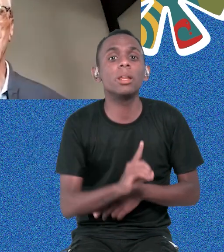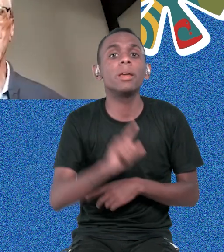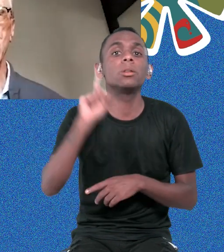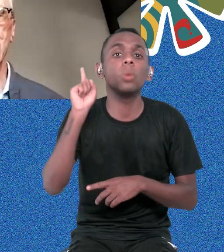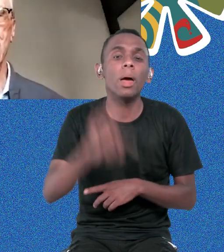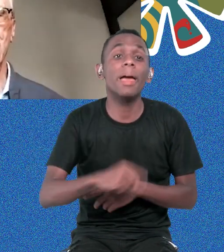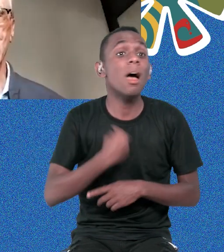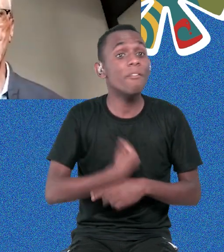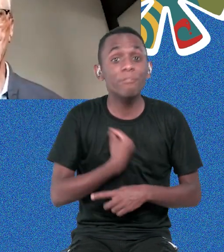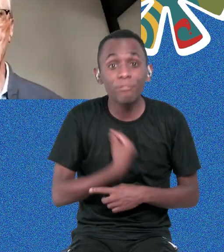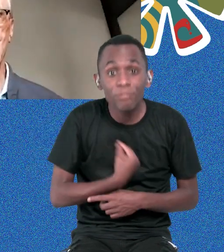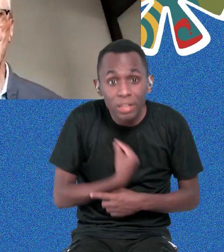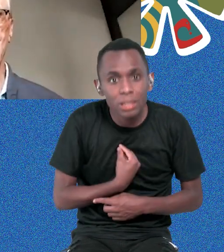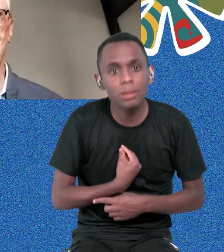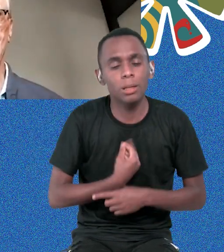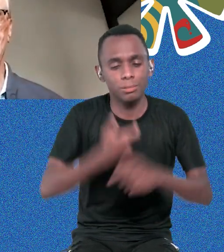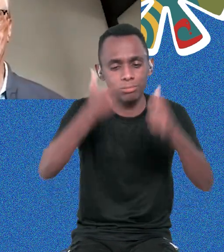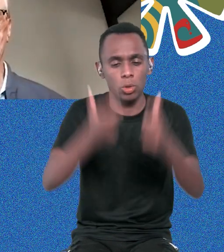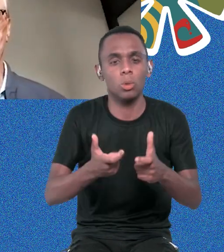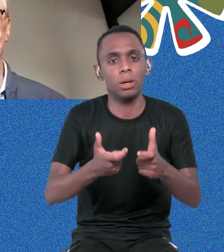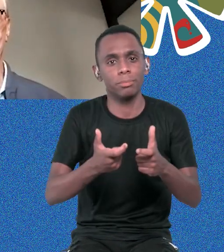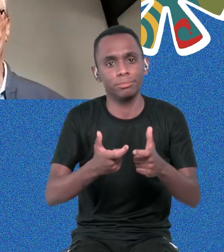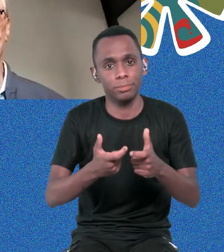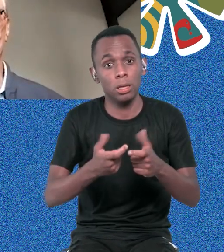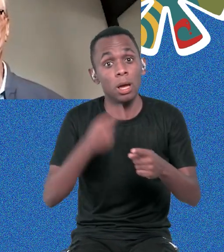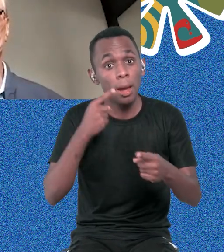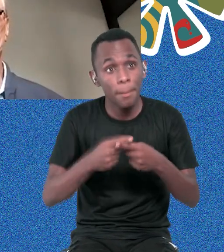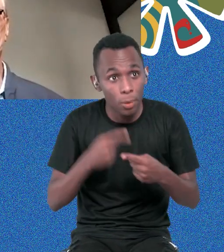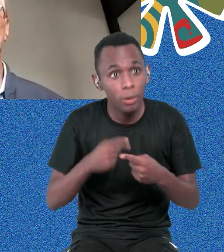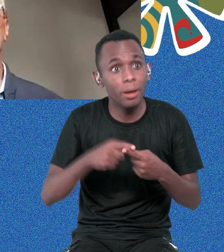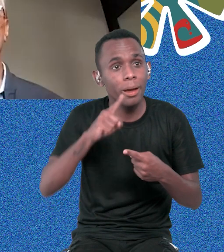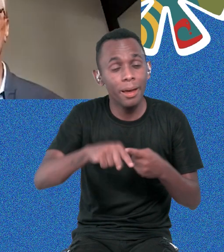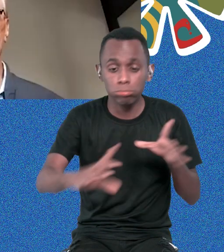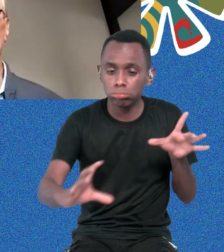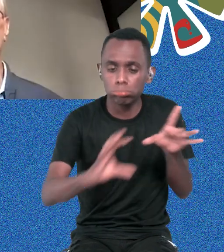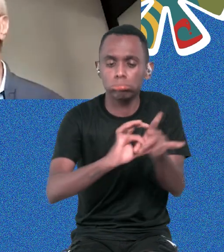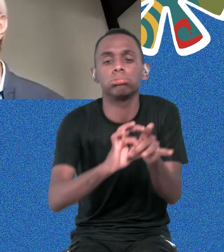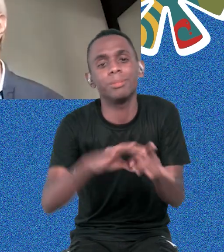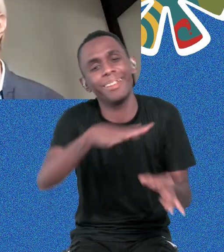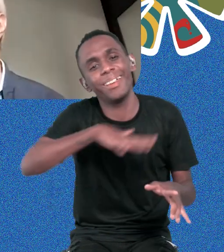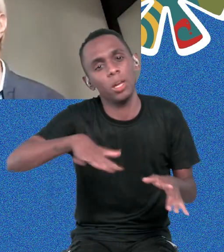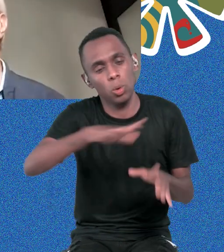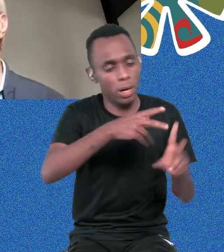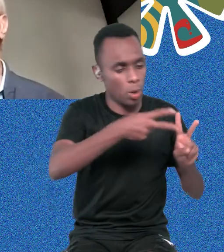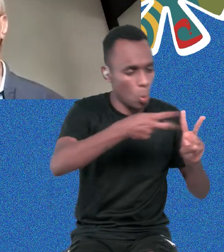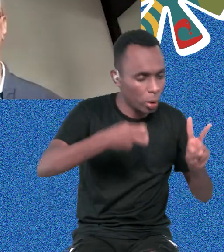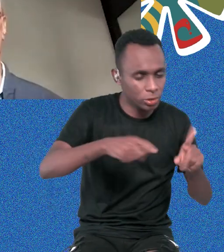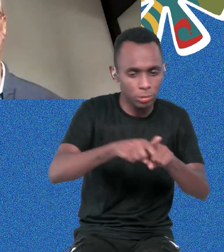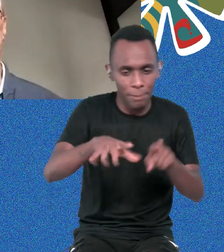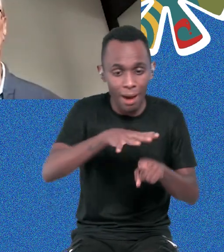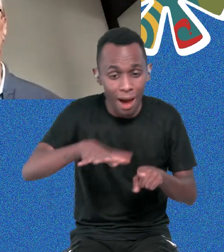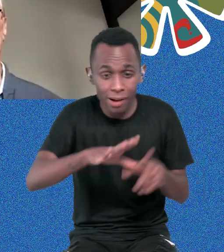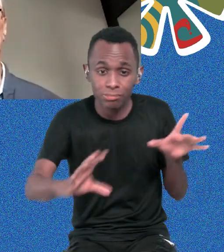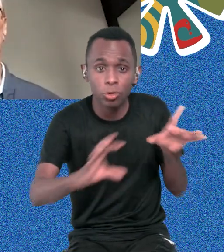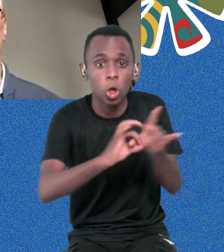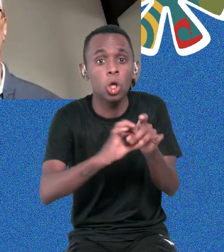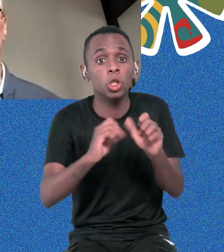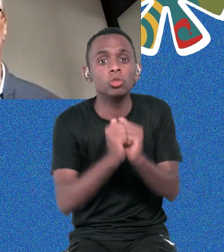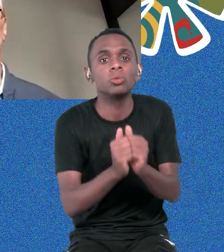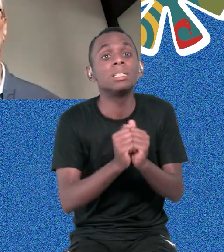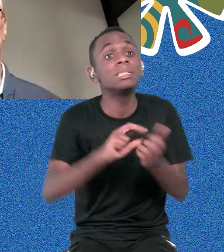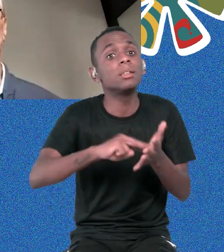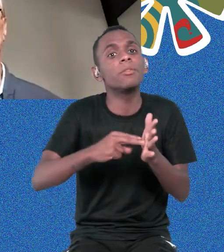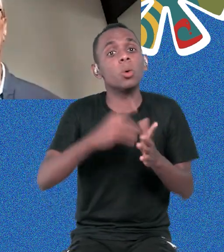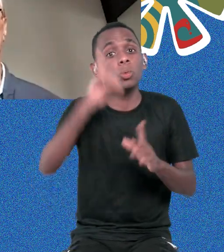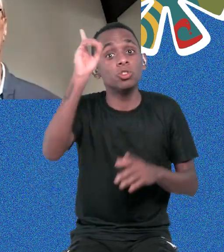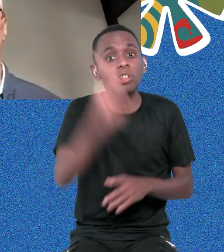é o direito à vivência daquele lugar, porque eles são parte daquele lugar. Então, é o direito